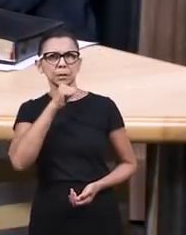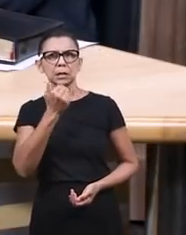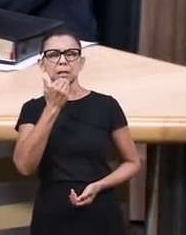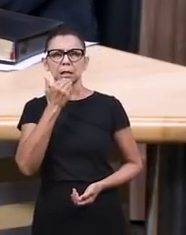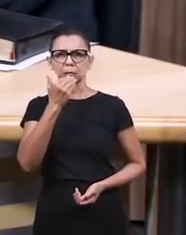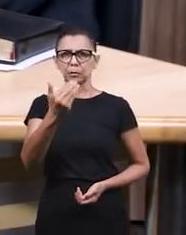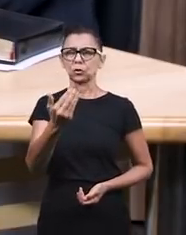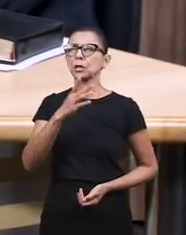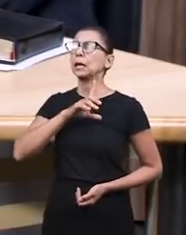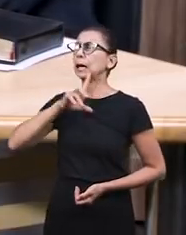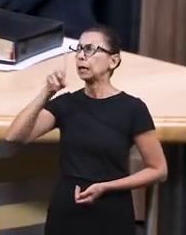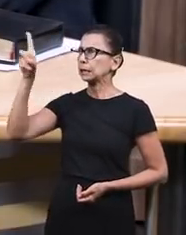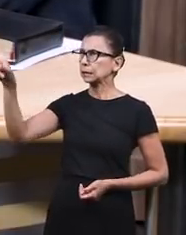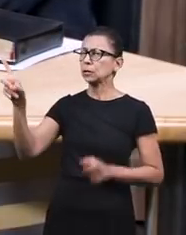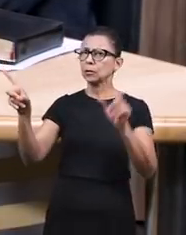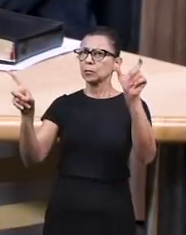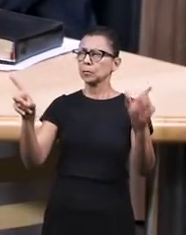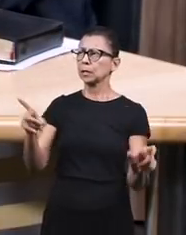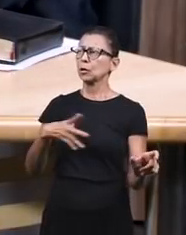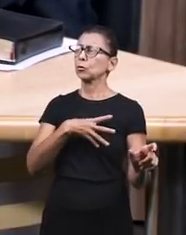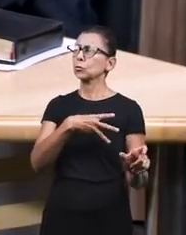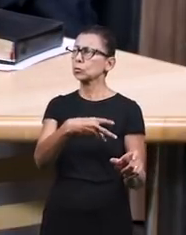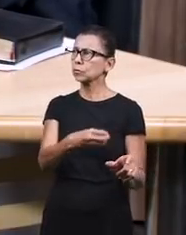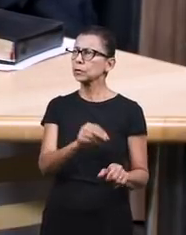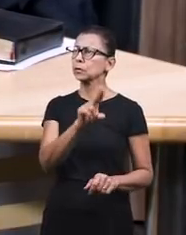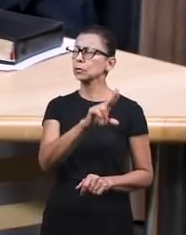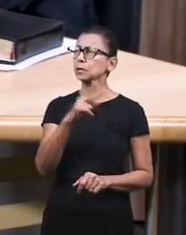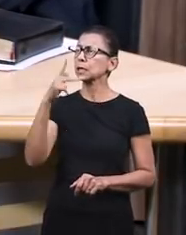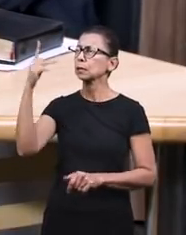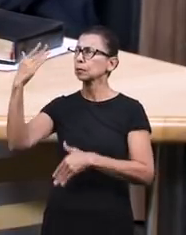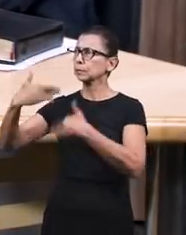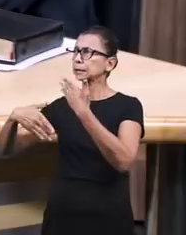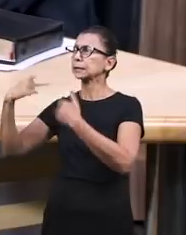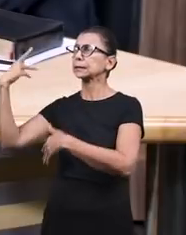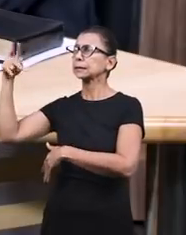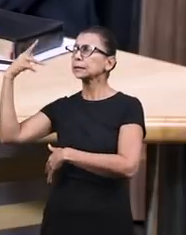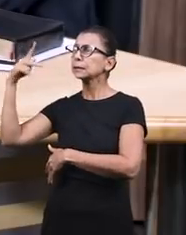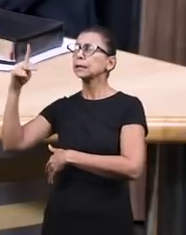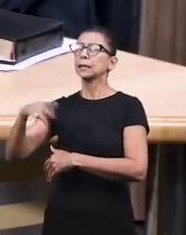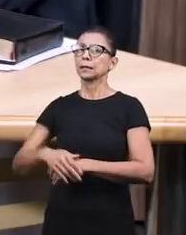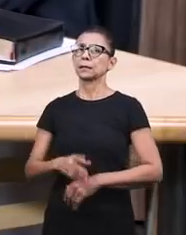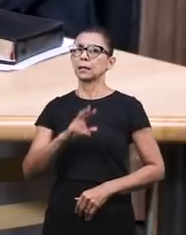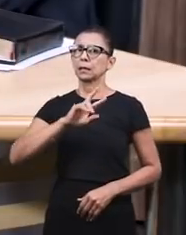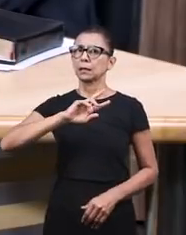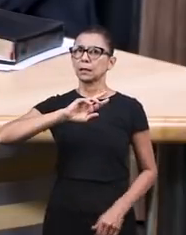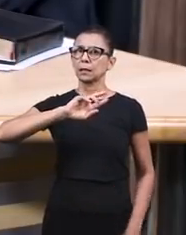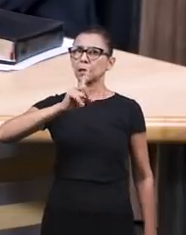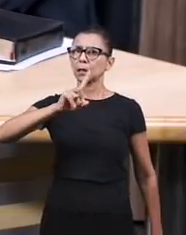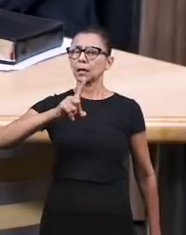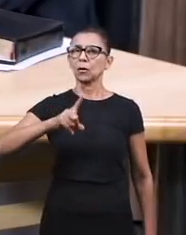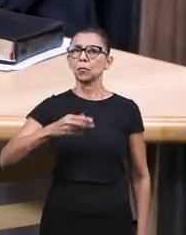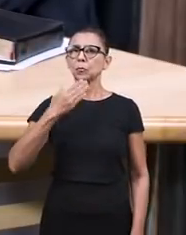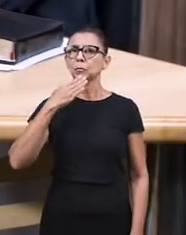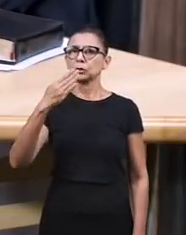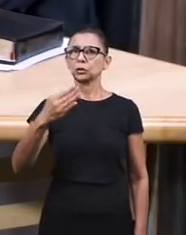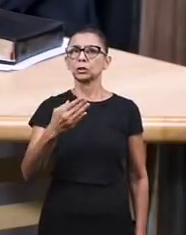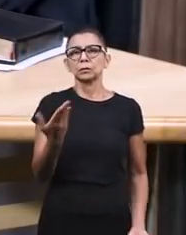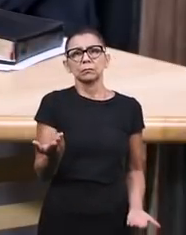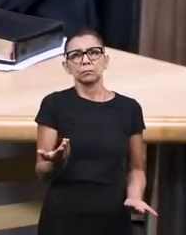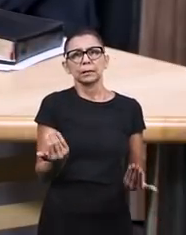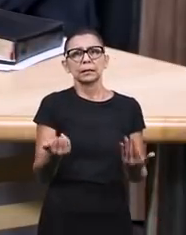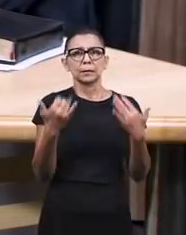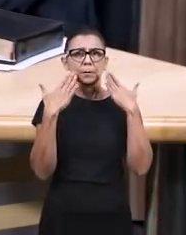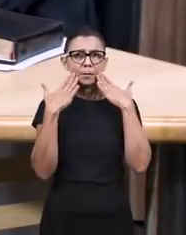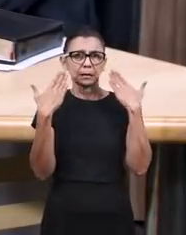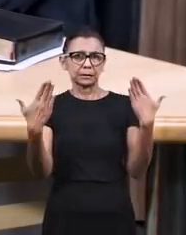Santo, sejam instrumentos na mão de Deus, mas não para a nossa vaidade, né? Mas para nós vermos o nome do Senhor ser